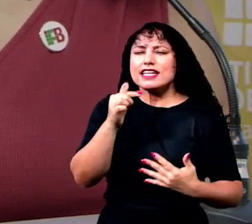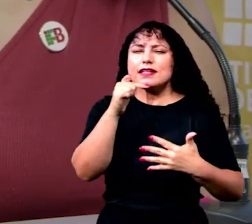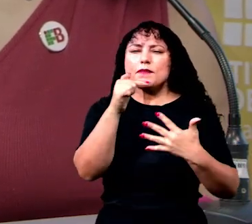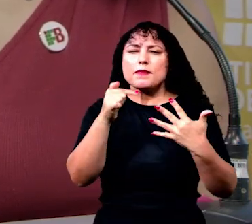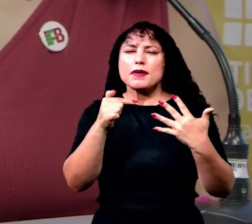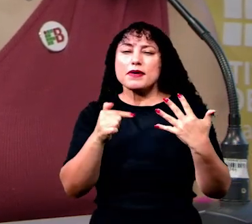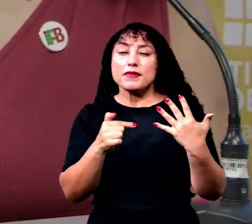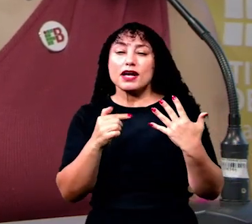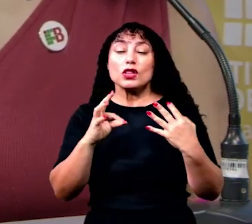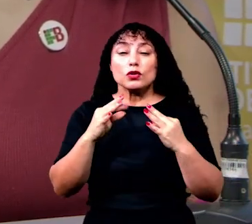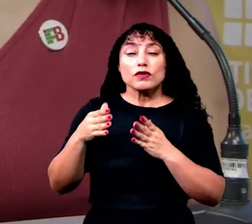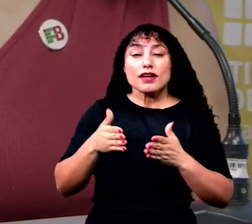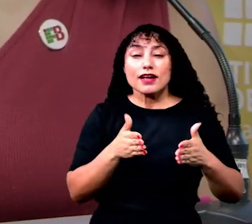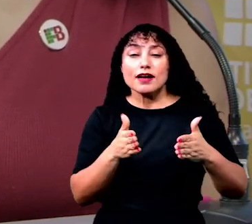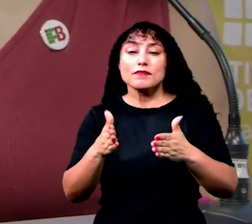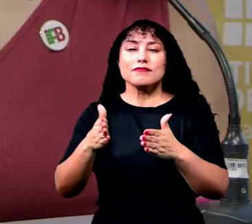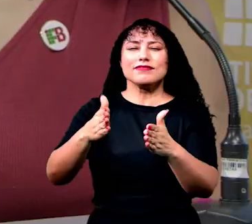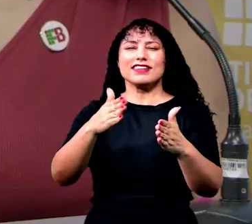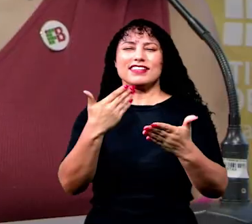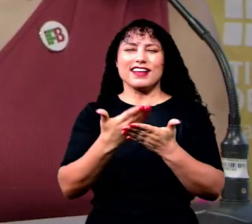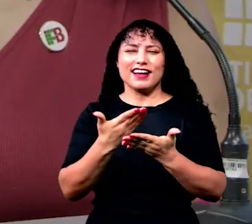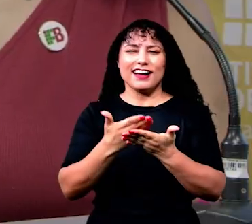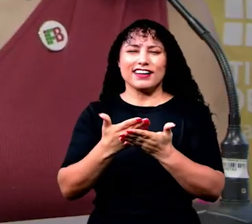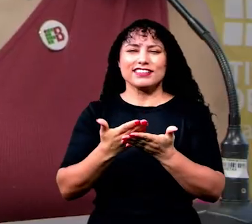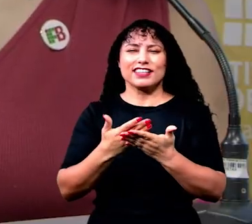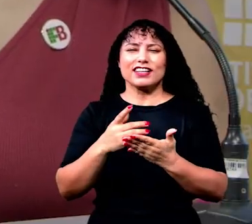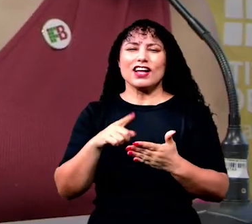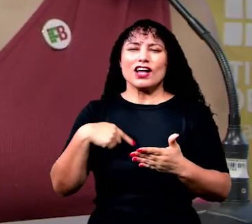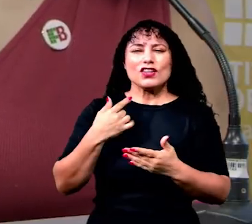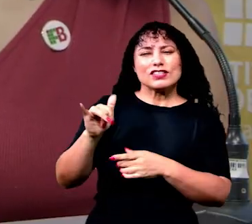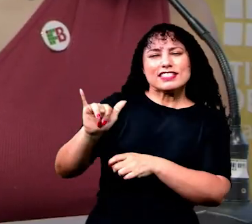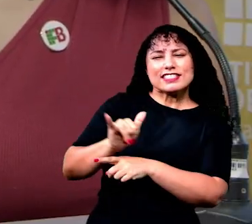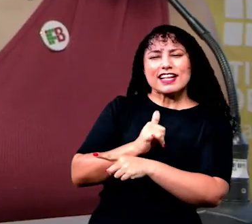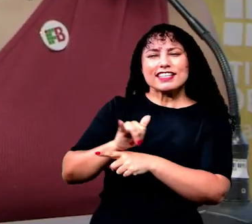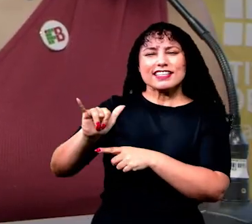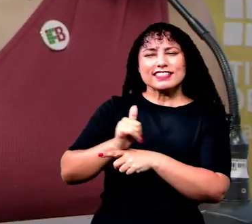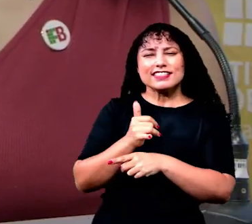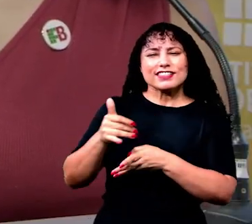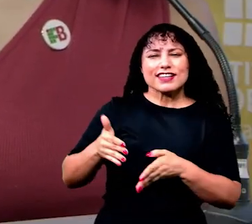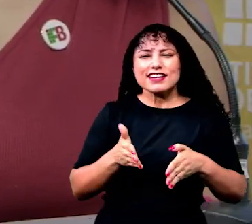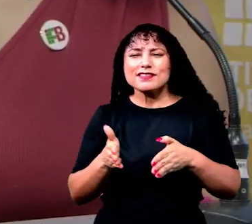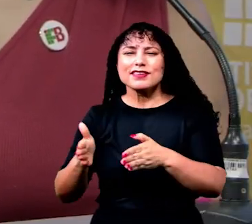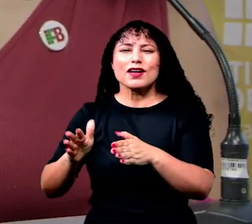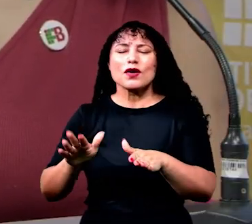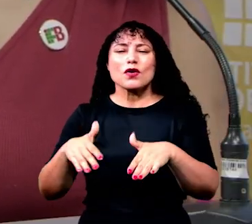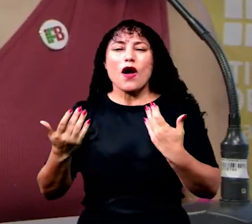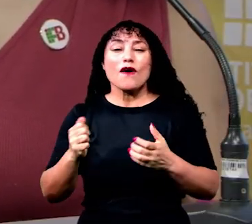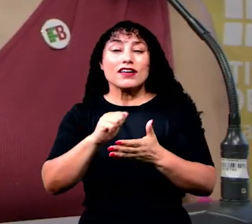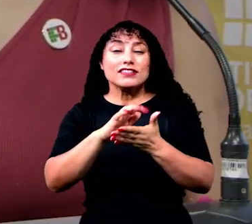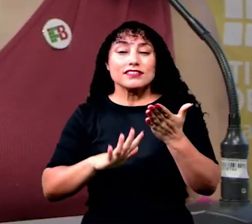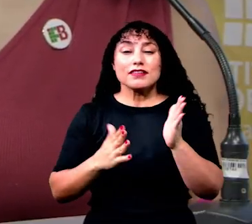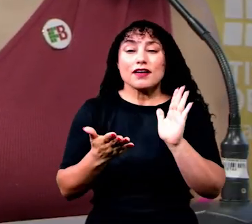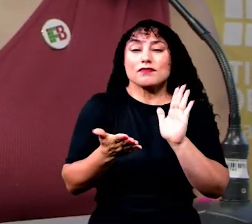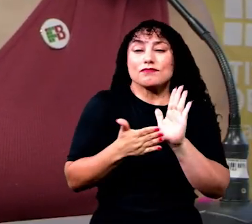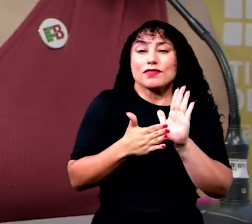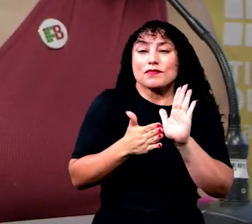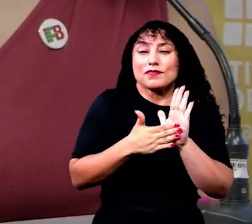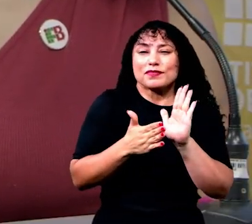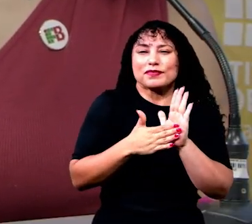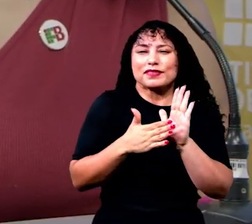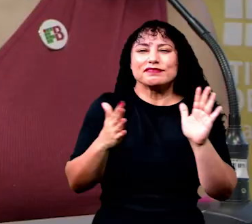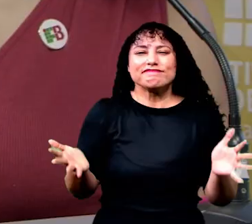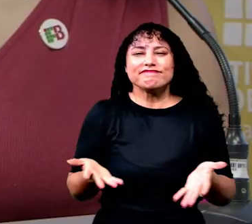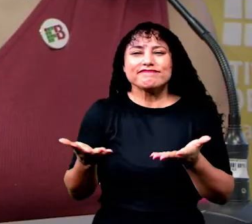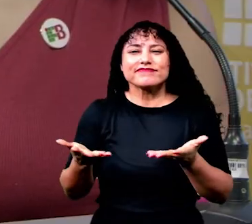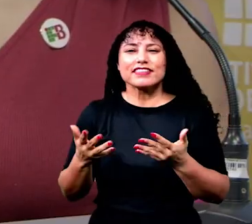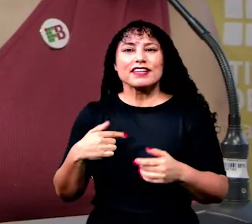vai conduzindo as nossas aulas, tudo isso vai conduzindo as nossas estratégias, vai conduzindo a que atividades a gente vai proporcionar, porque